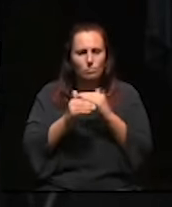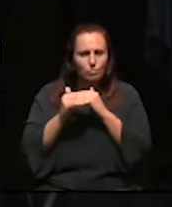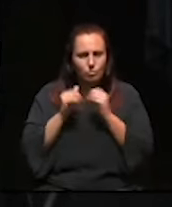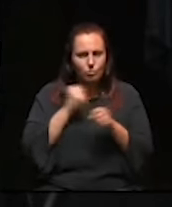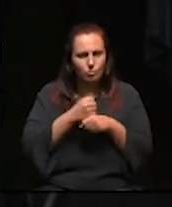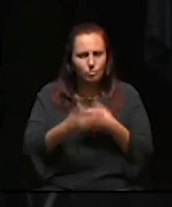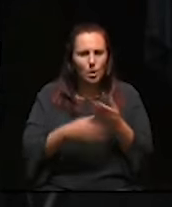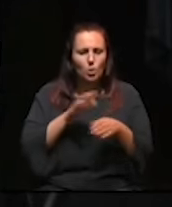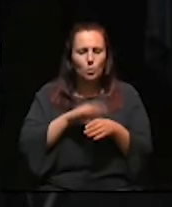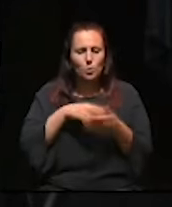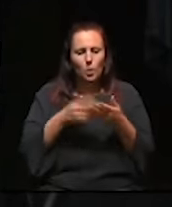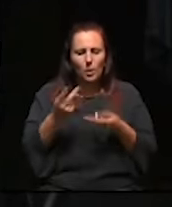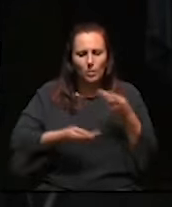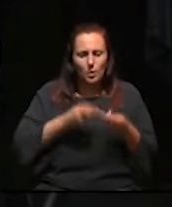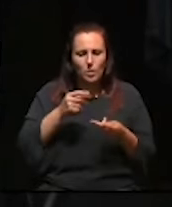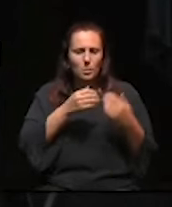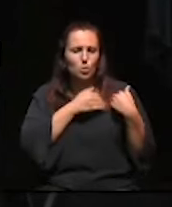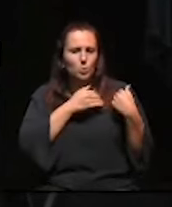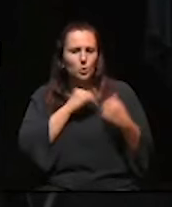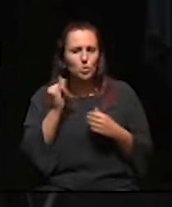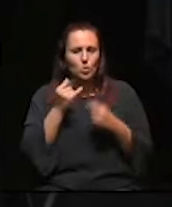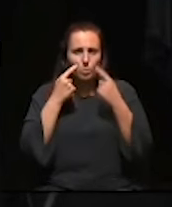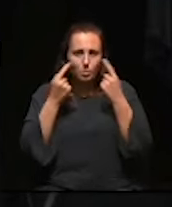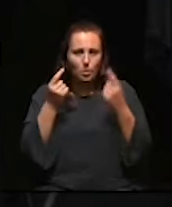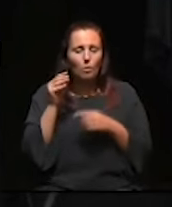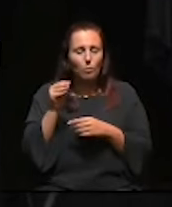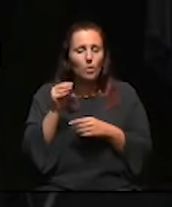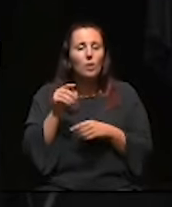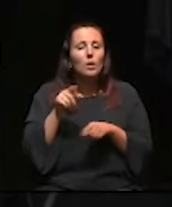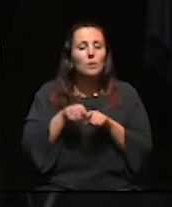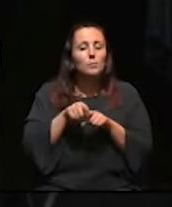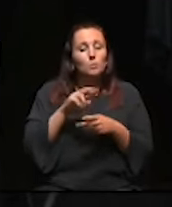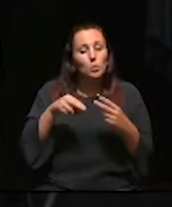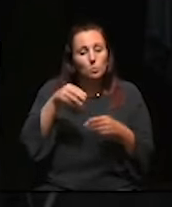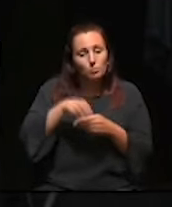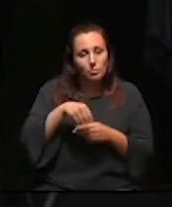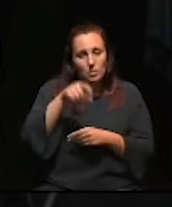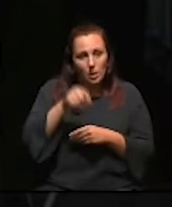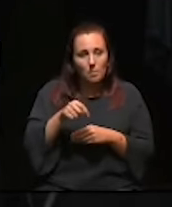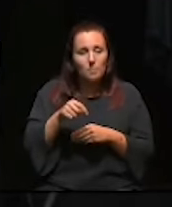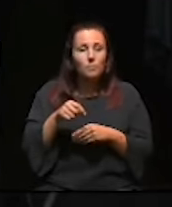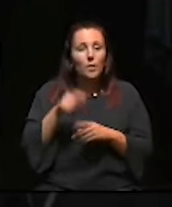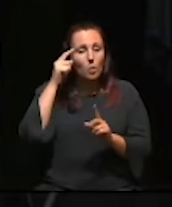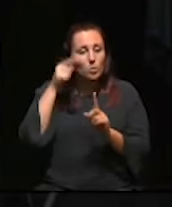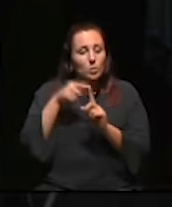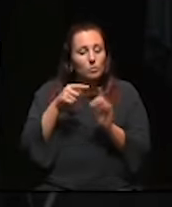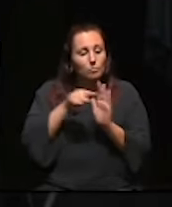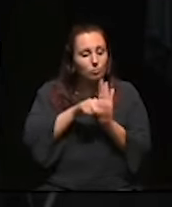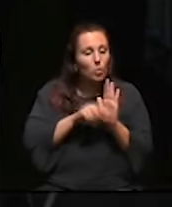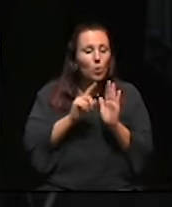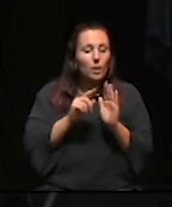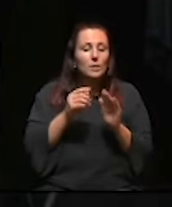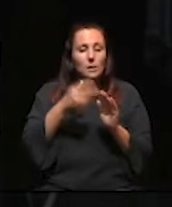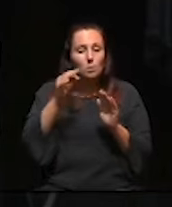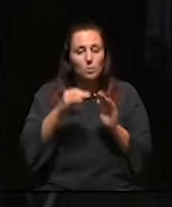garantir que os quadros de avaliação e responsabilidade das instituições públicas, incluindo as municipais, tenham entre os seus objetivos a plena igualdade de